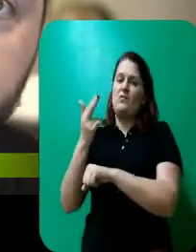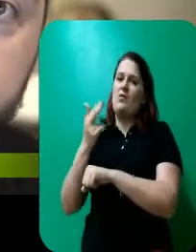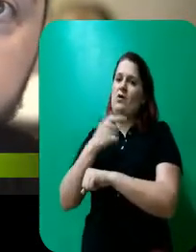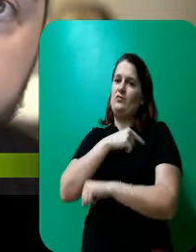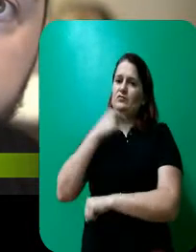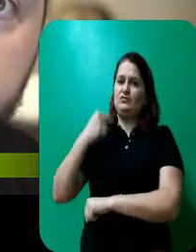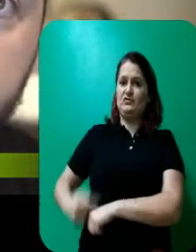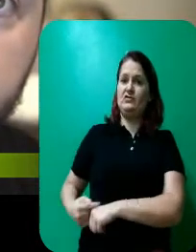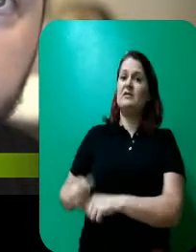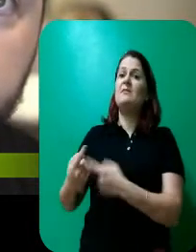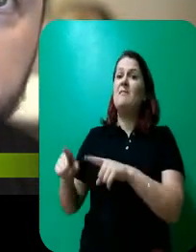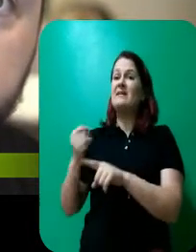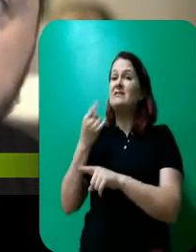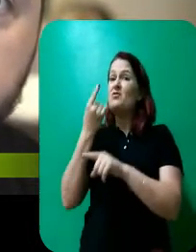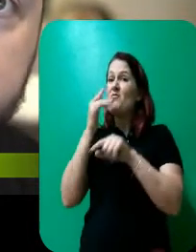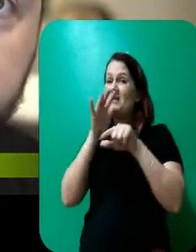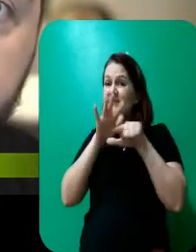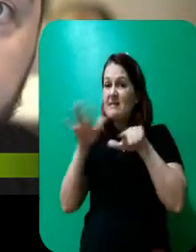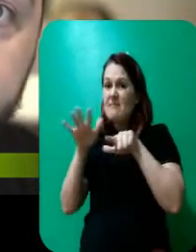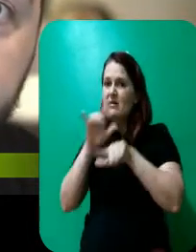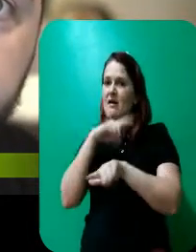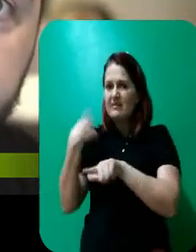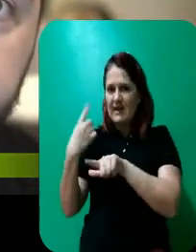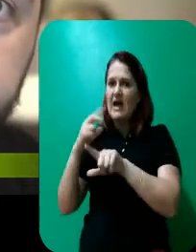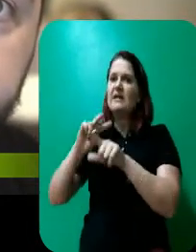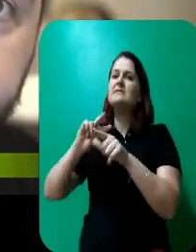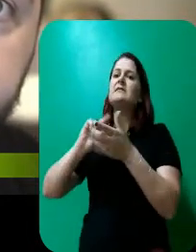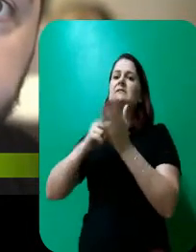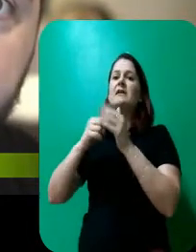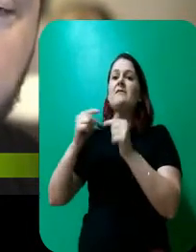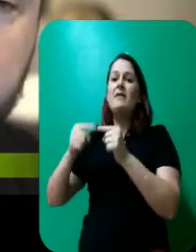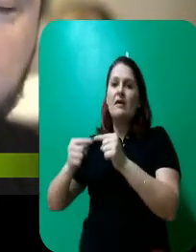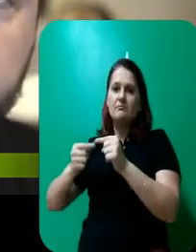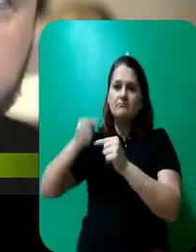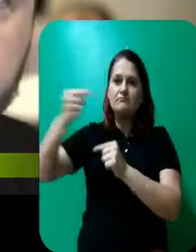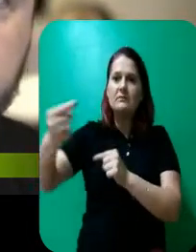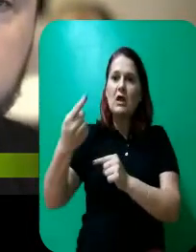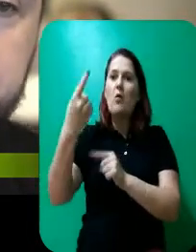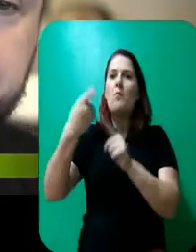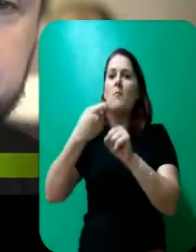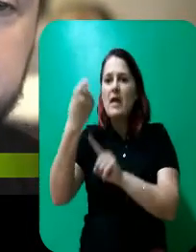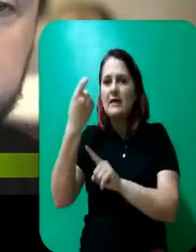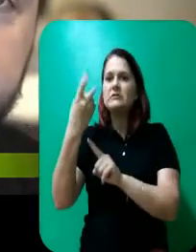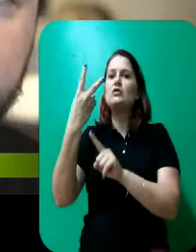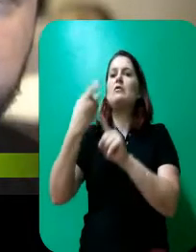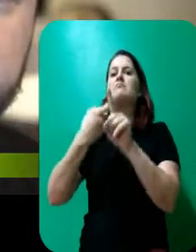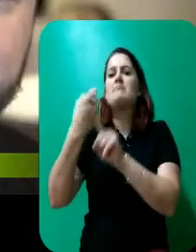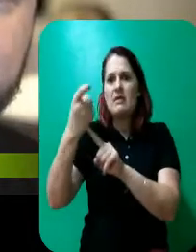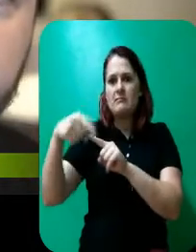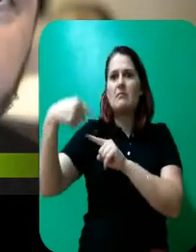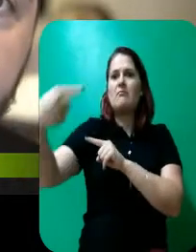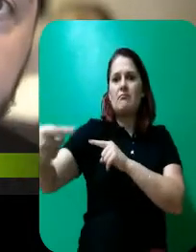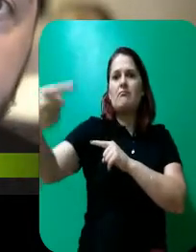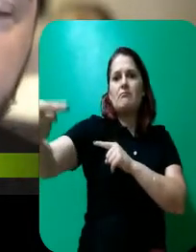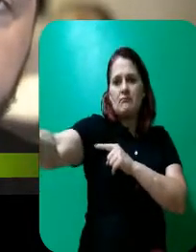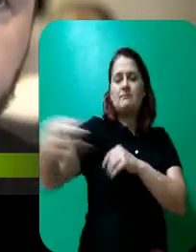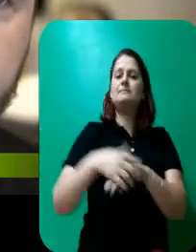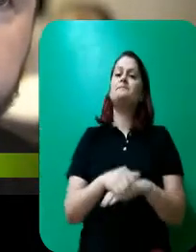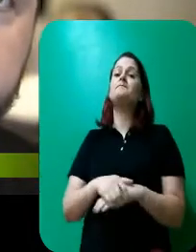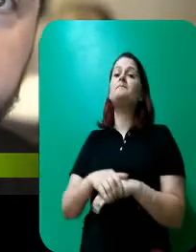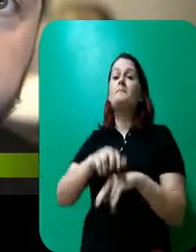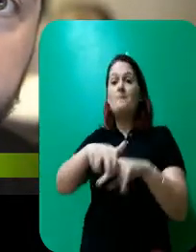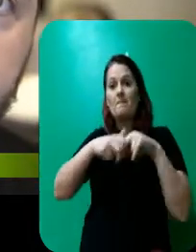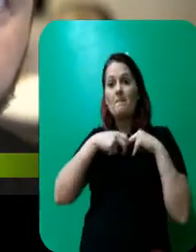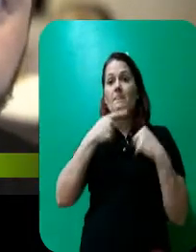1 mês ou 2 das coisas acontecendo lá na frente. E quando eu digo que tem um desalinhamento entre o